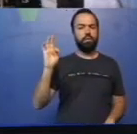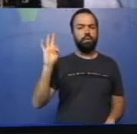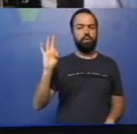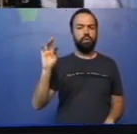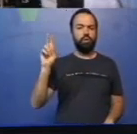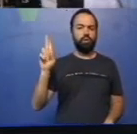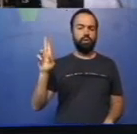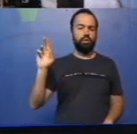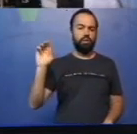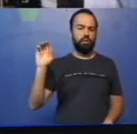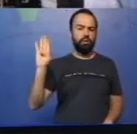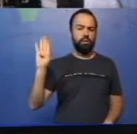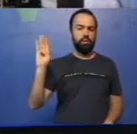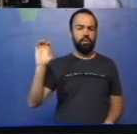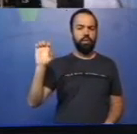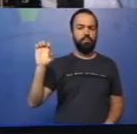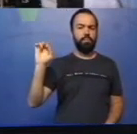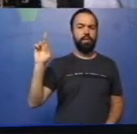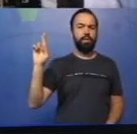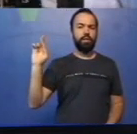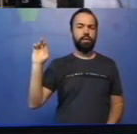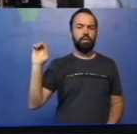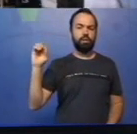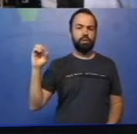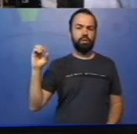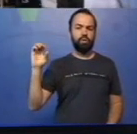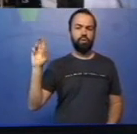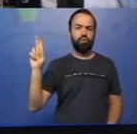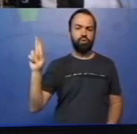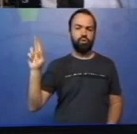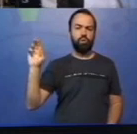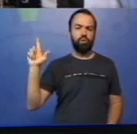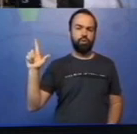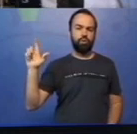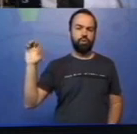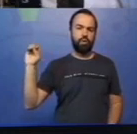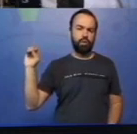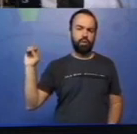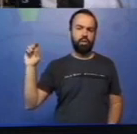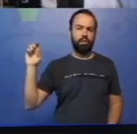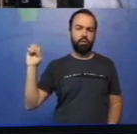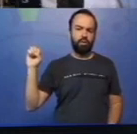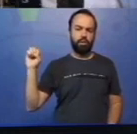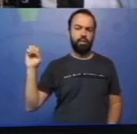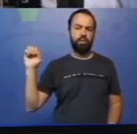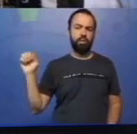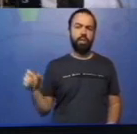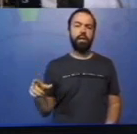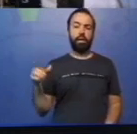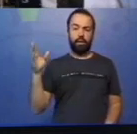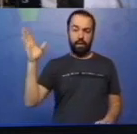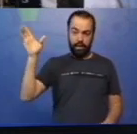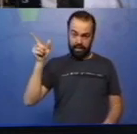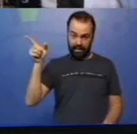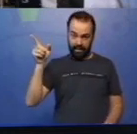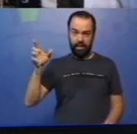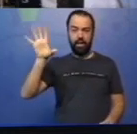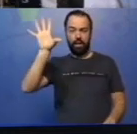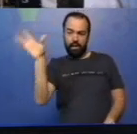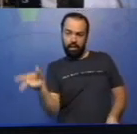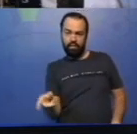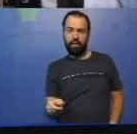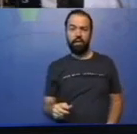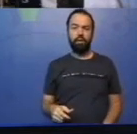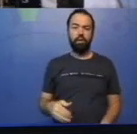mais desenvolvida, as pessoas não morrem com determinada frequência de tuberculose, de malária,